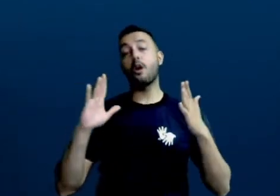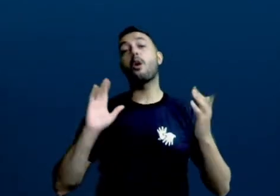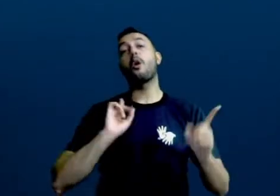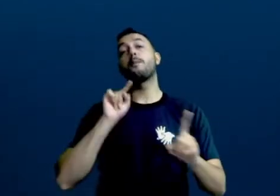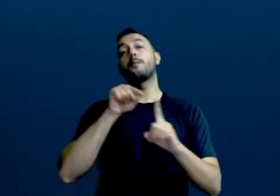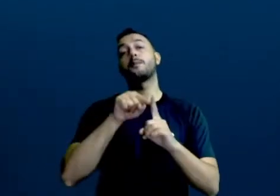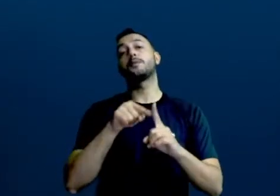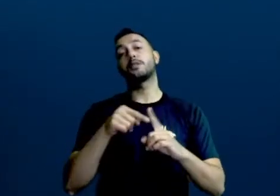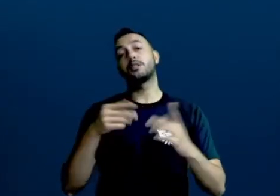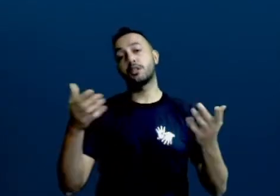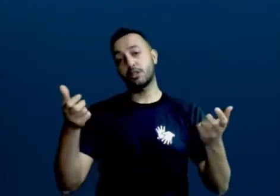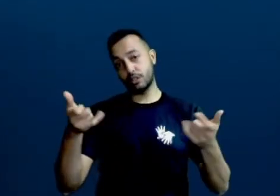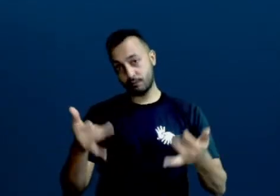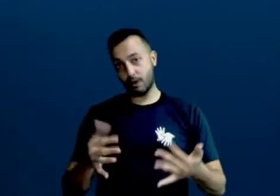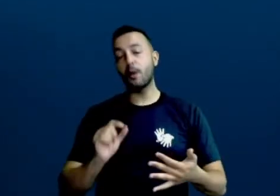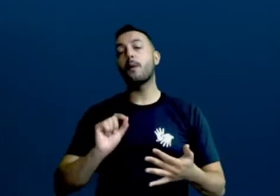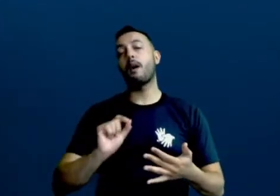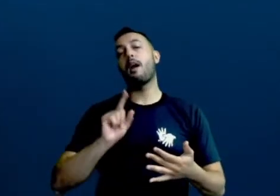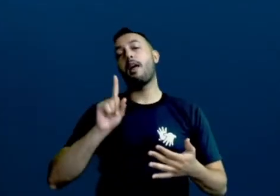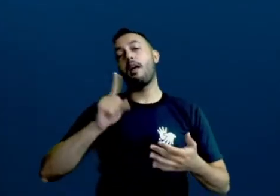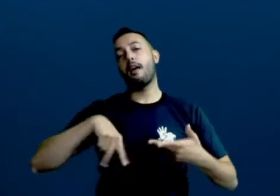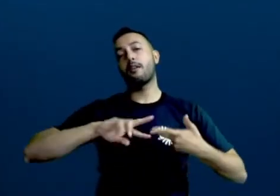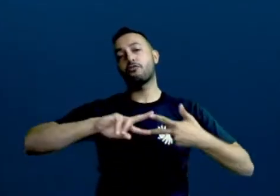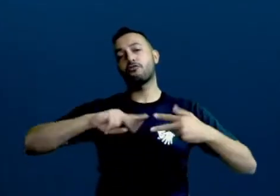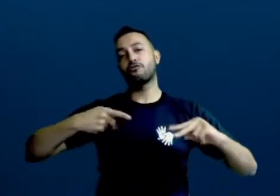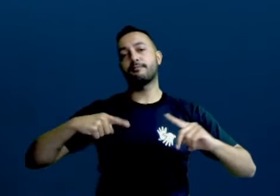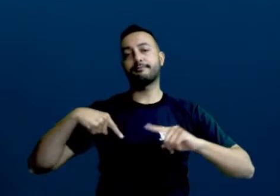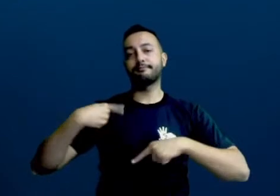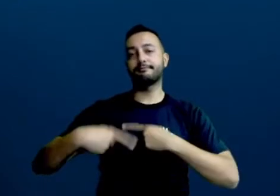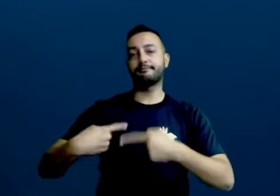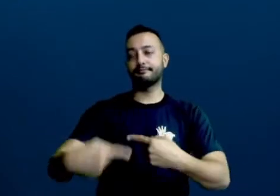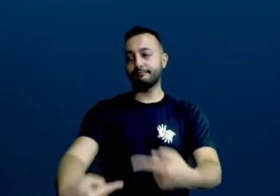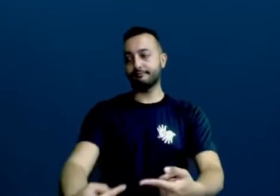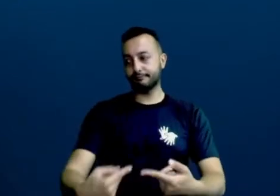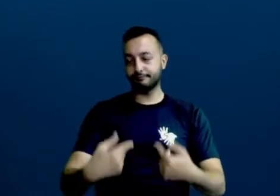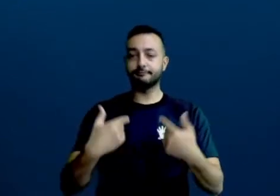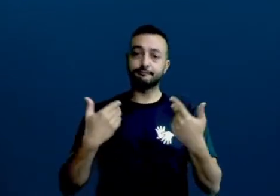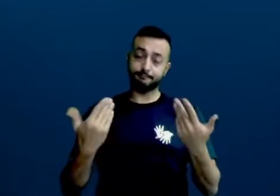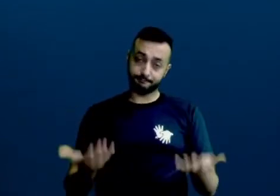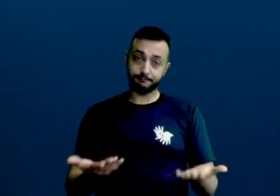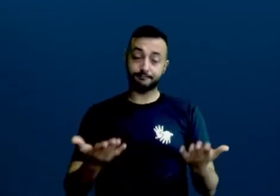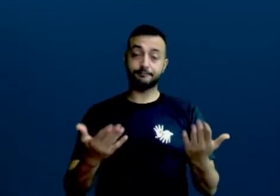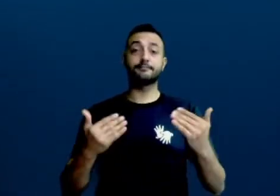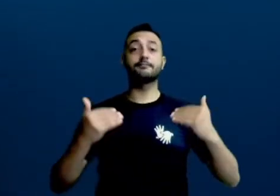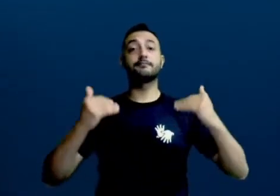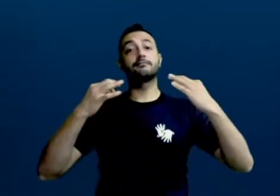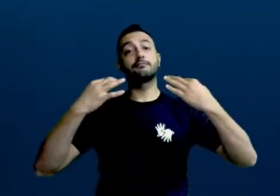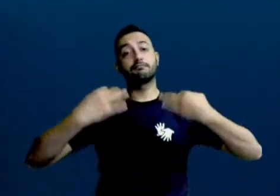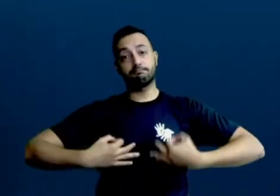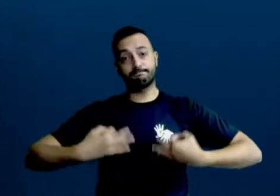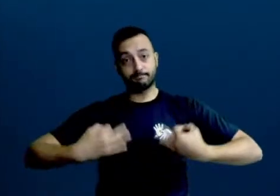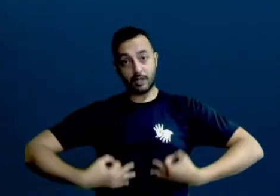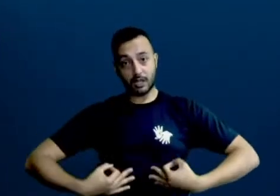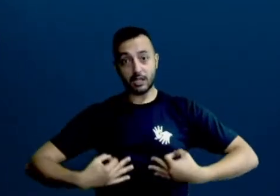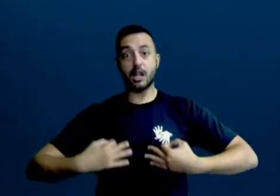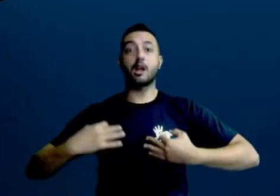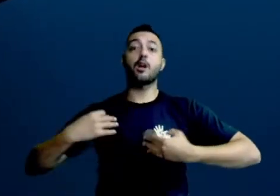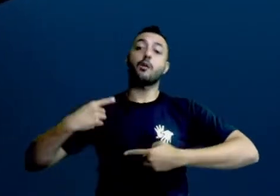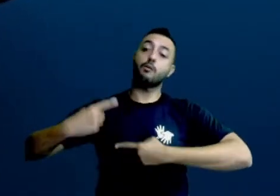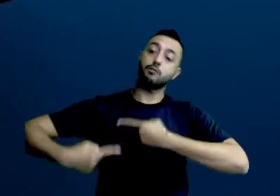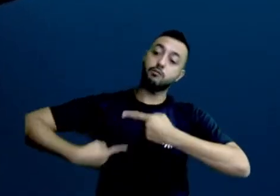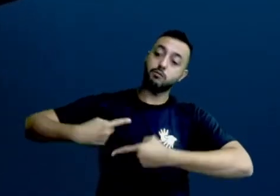tratar é a respeito da herança genética Tá certo como esses padrões de hereditariedade